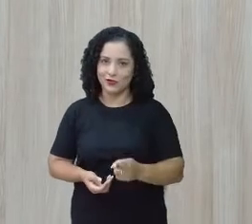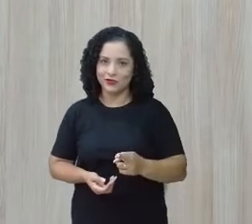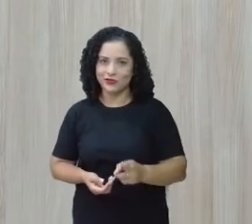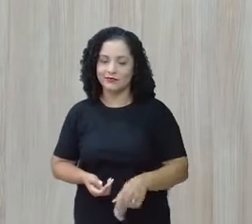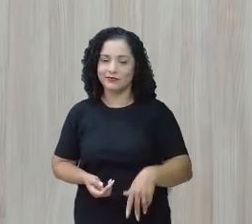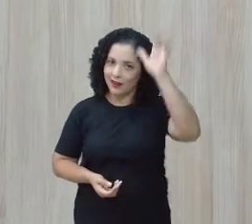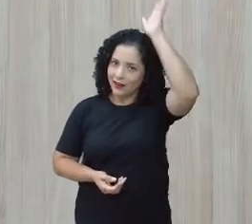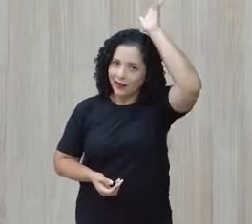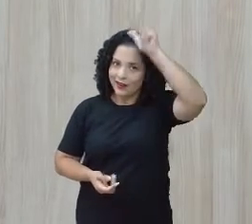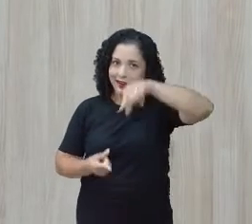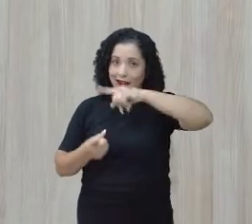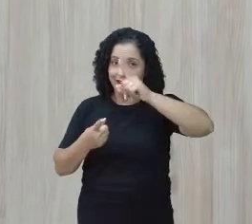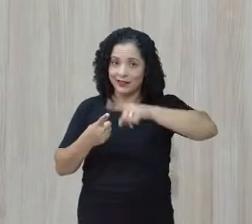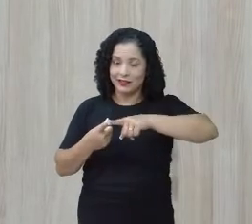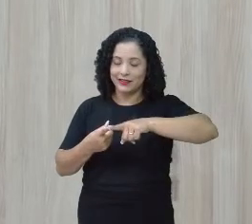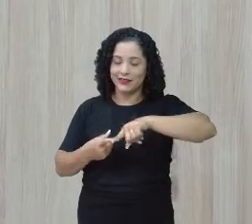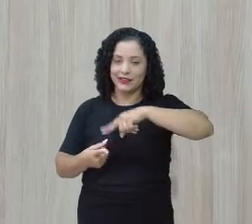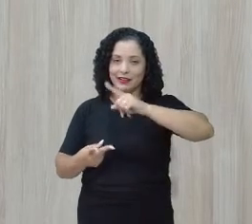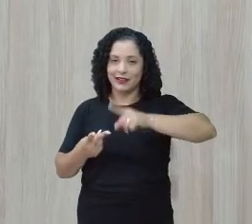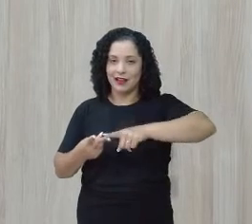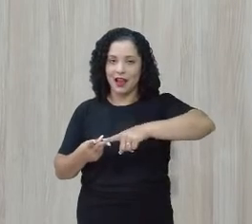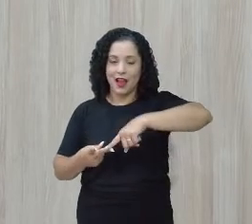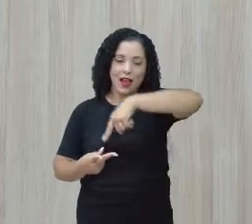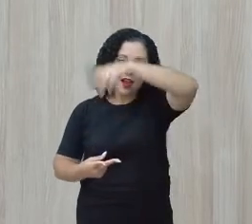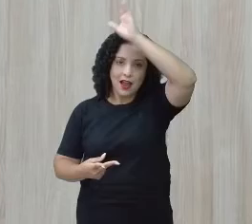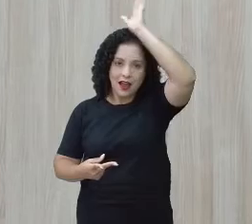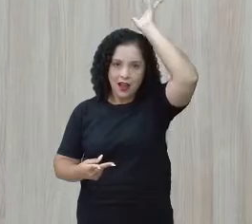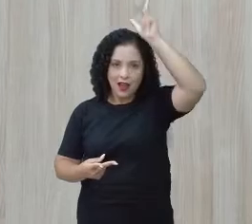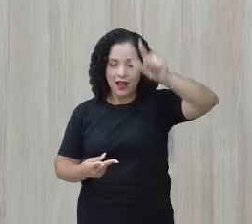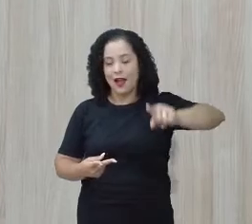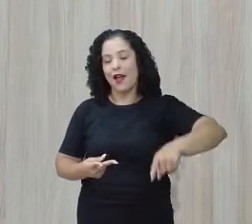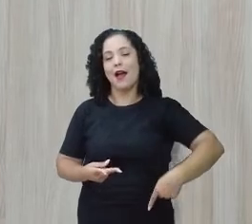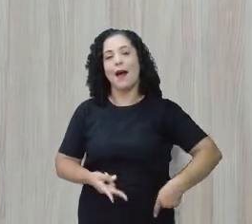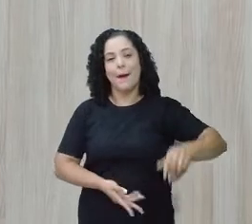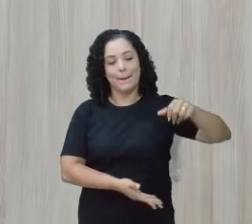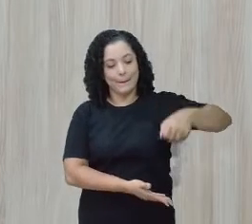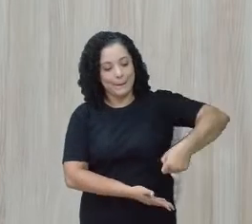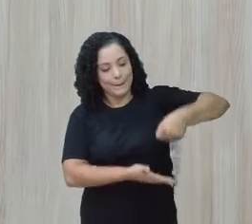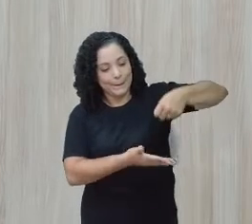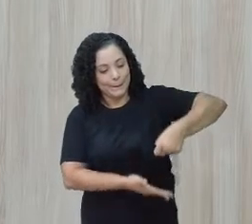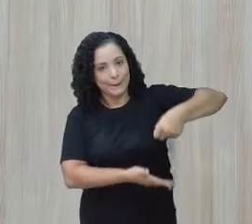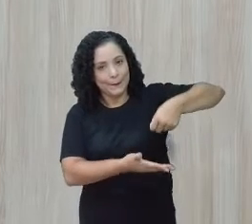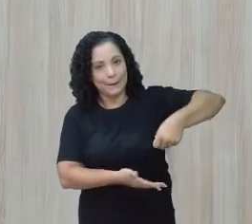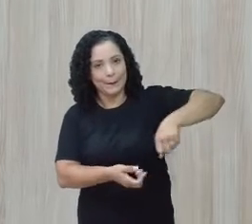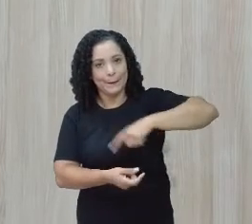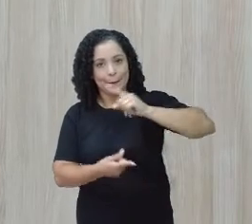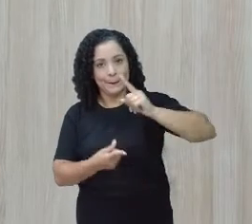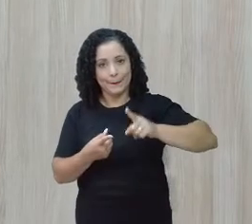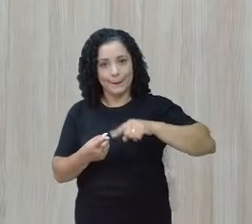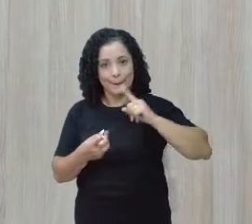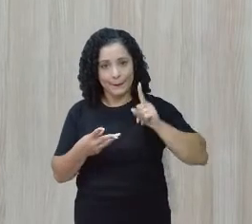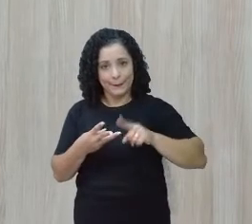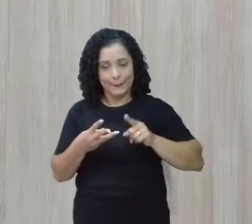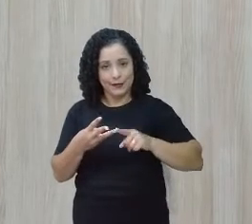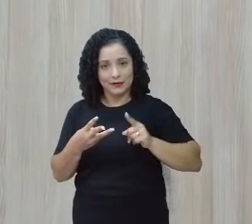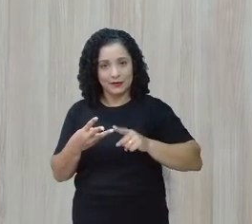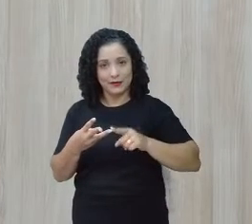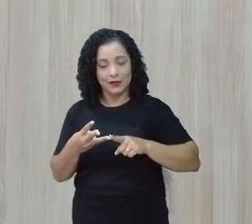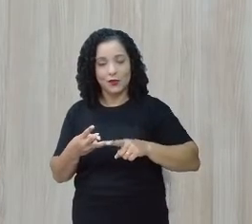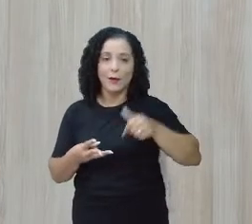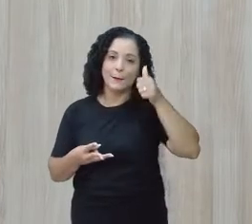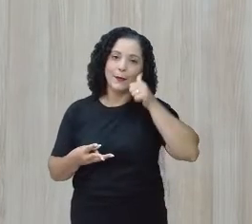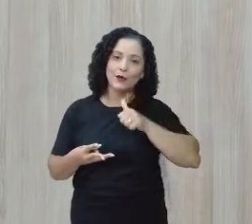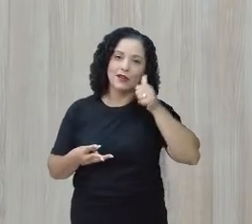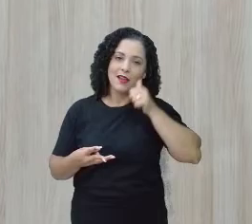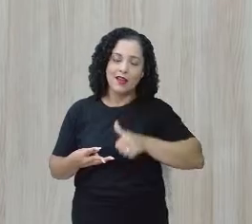da galinha, a do baldinho, que esqueceram lá na praia, em relação ao sol. A questão da moça em